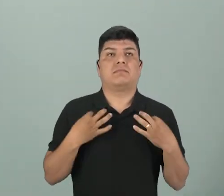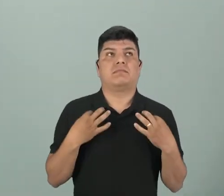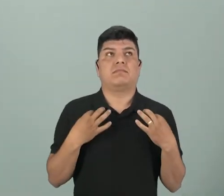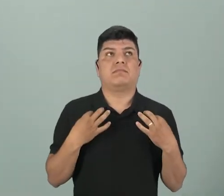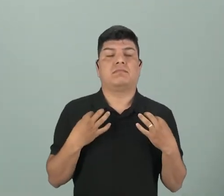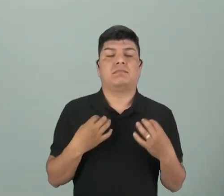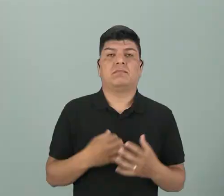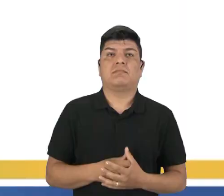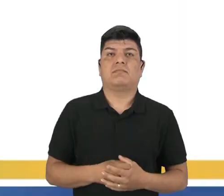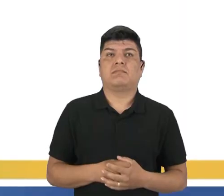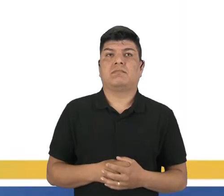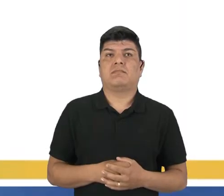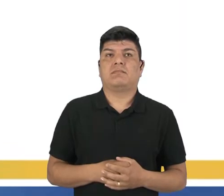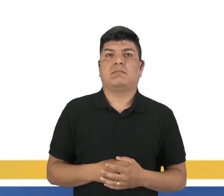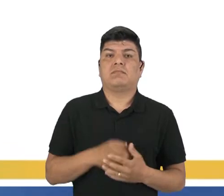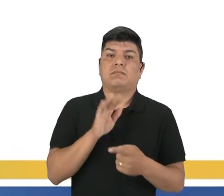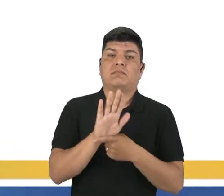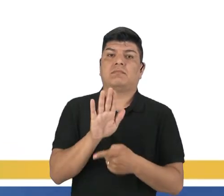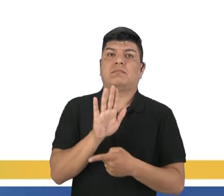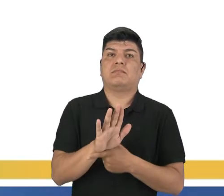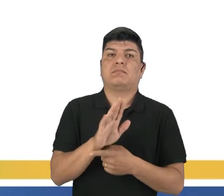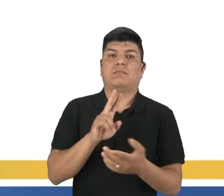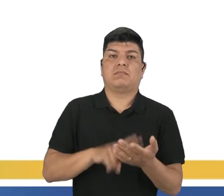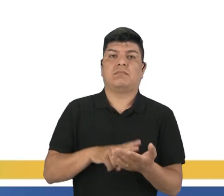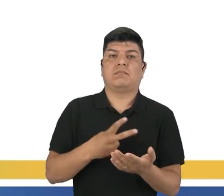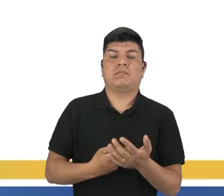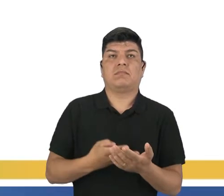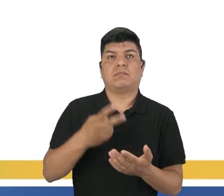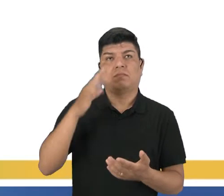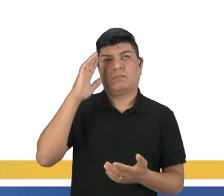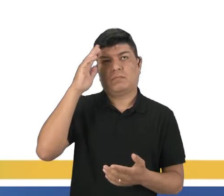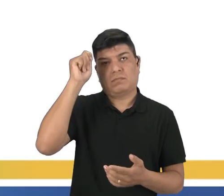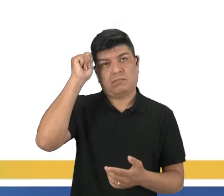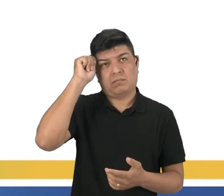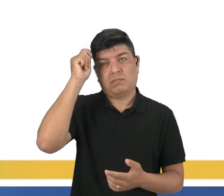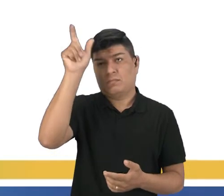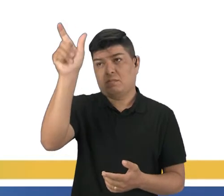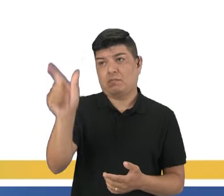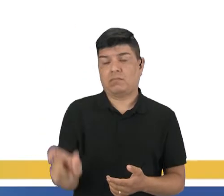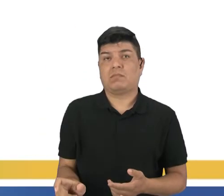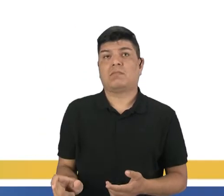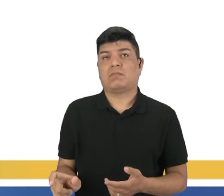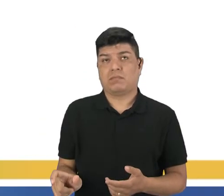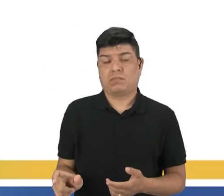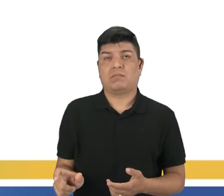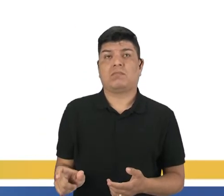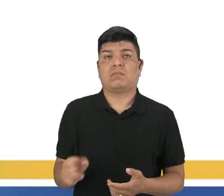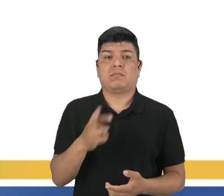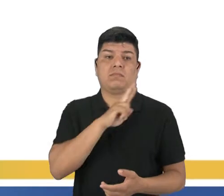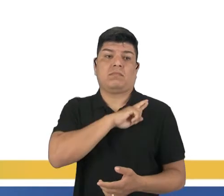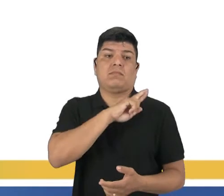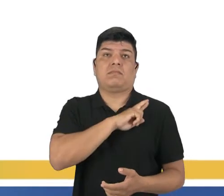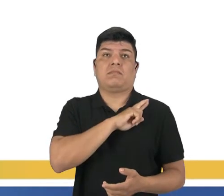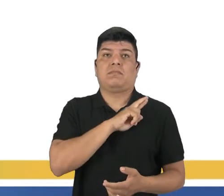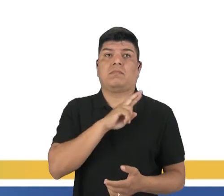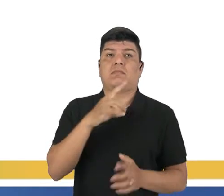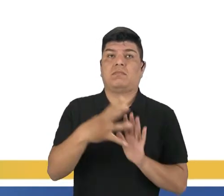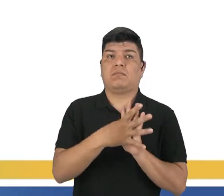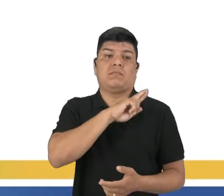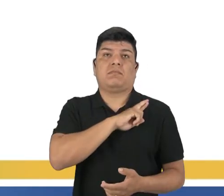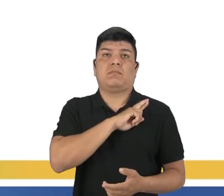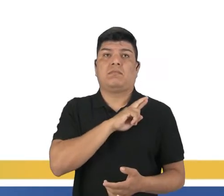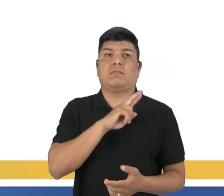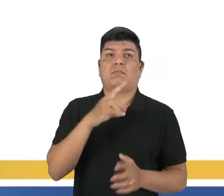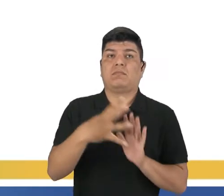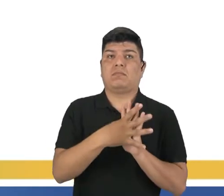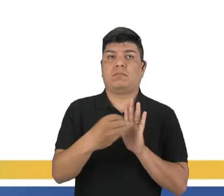telinha o figurino. O figurino auxilia na compreensão do personagem. É carregado de